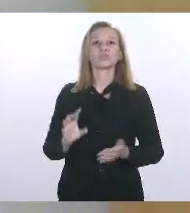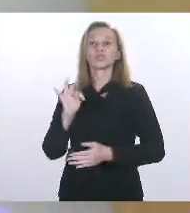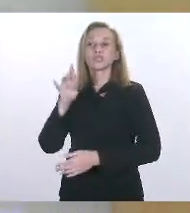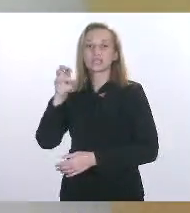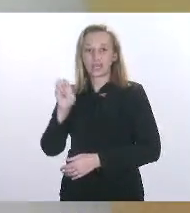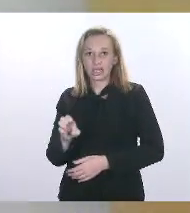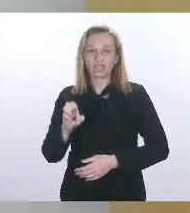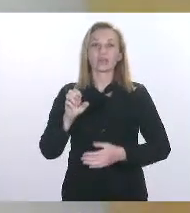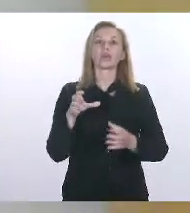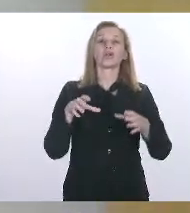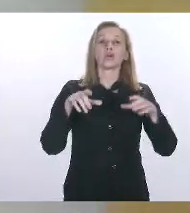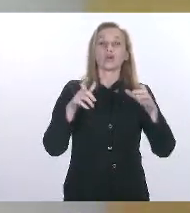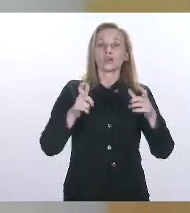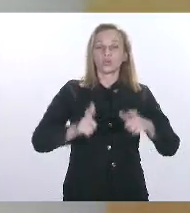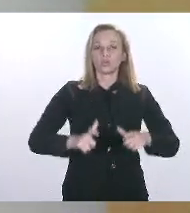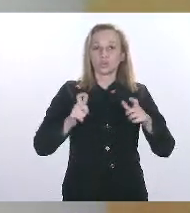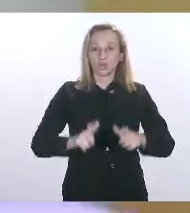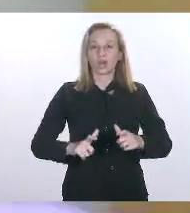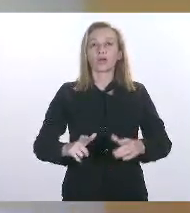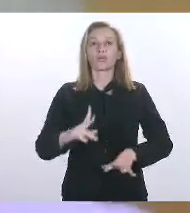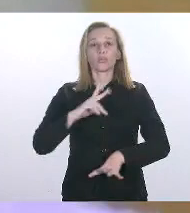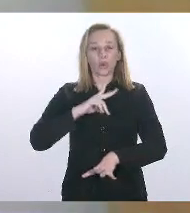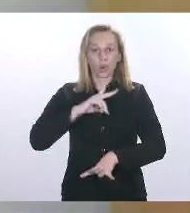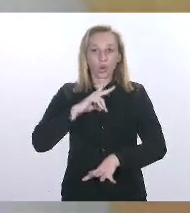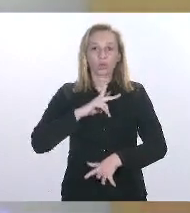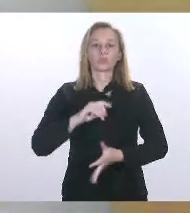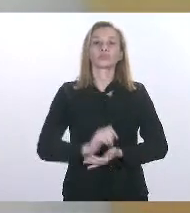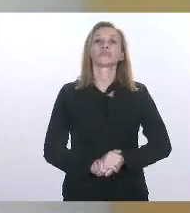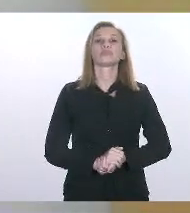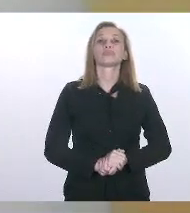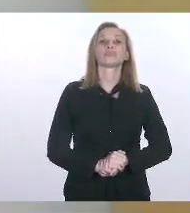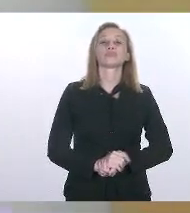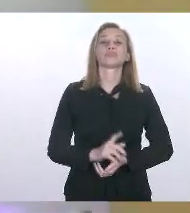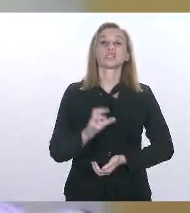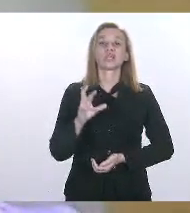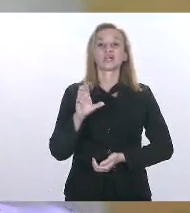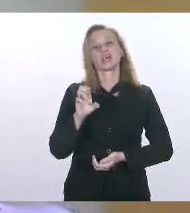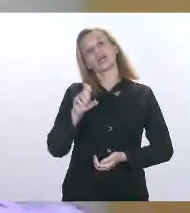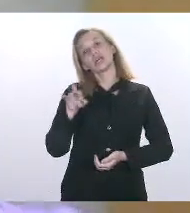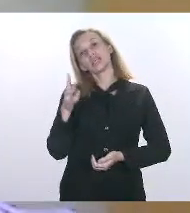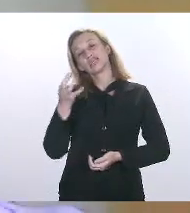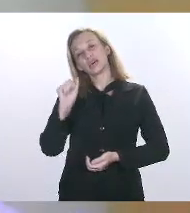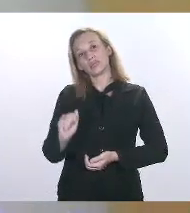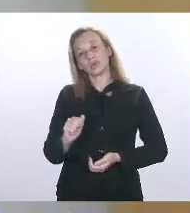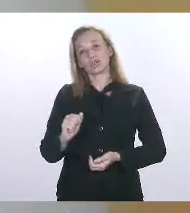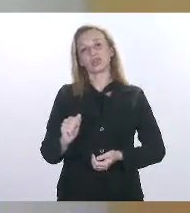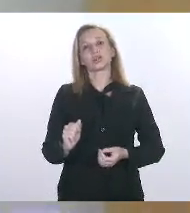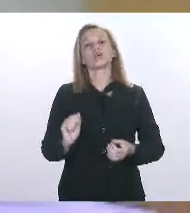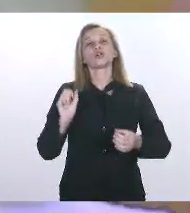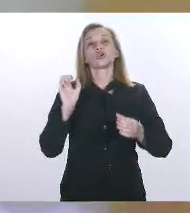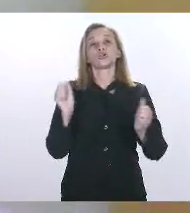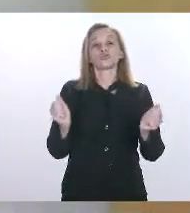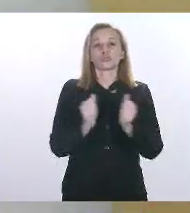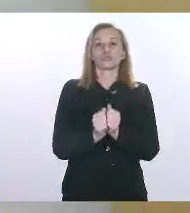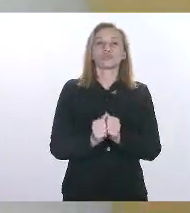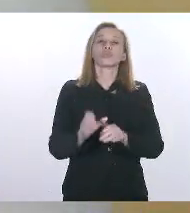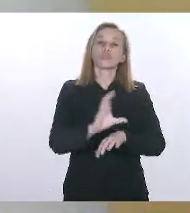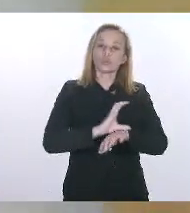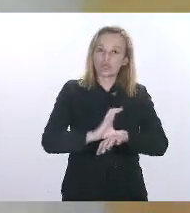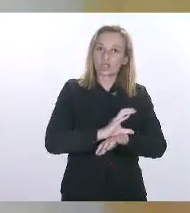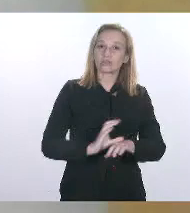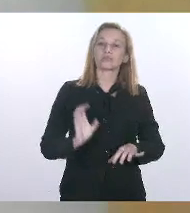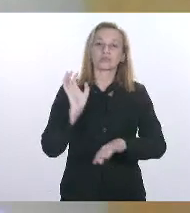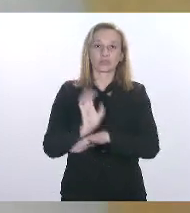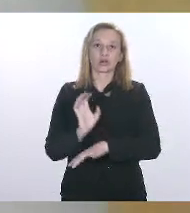um campus próprio da UESO, o credenciamento da UESO junto ao Conselho Estadual de Educação como